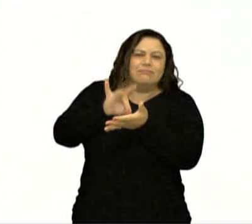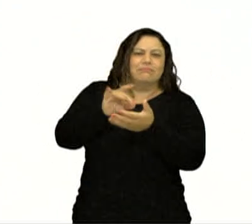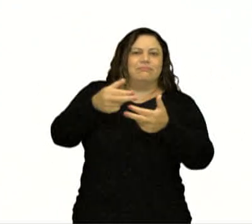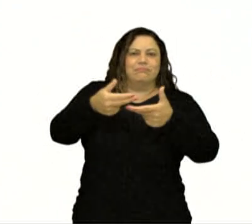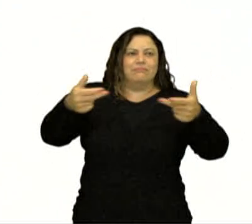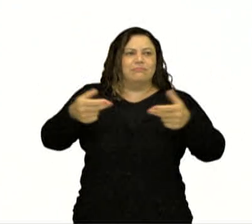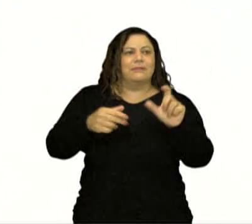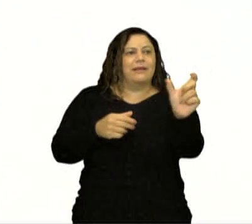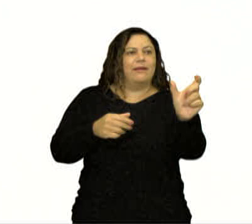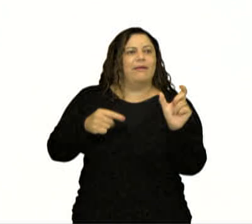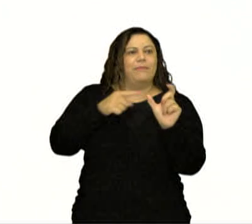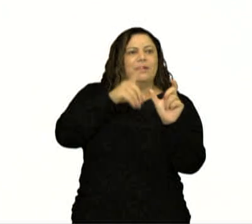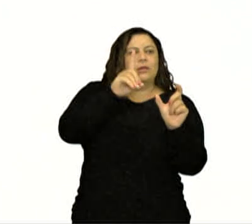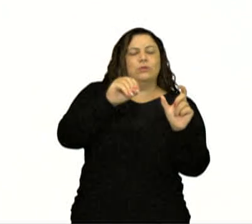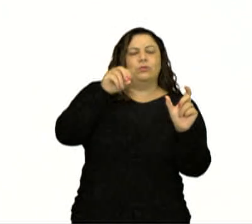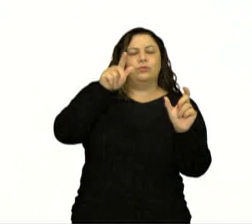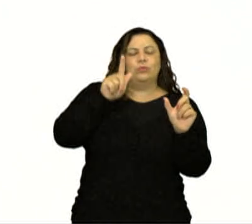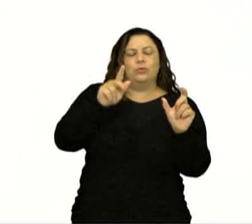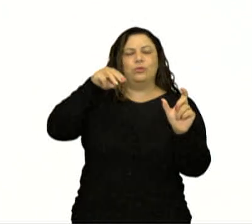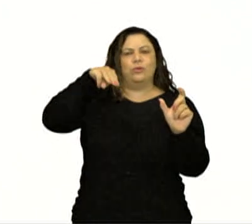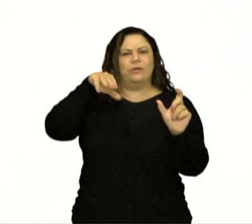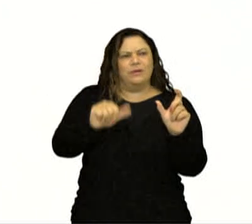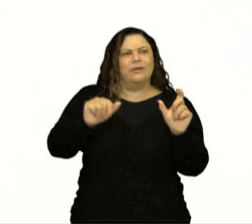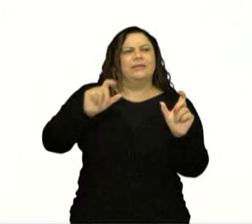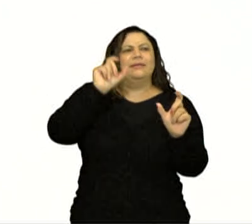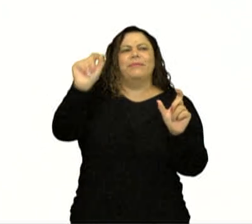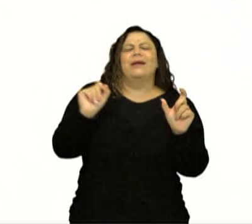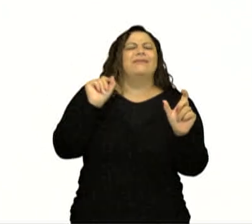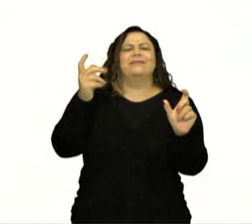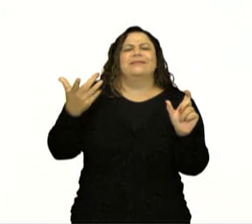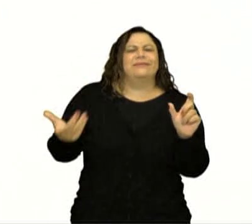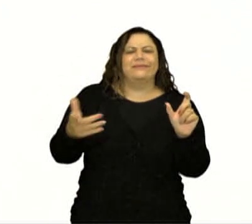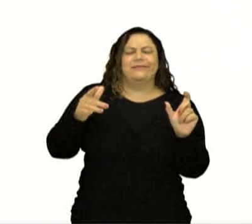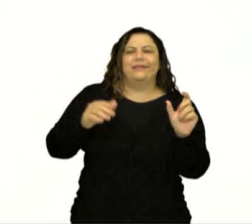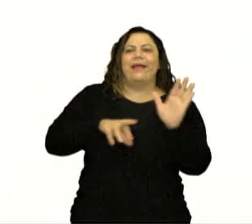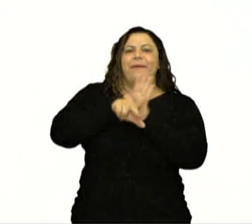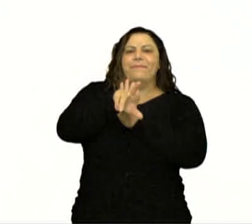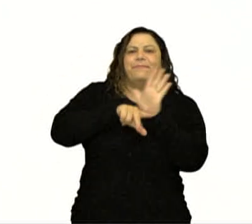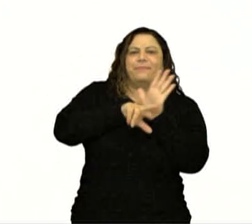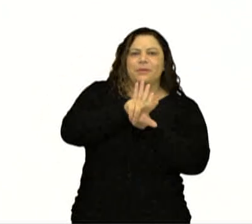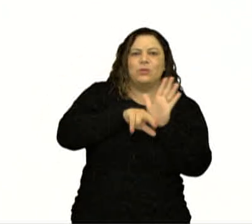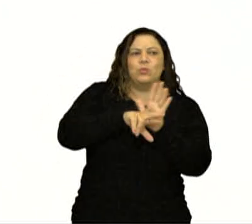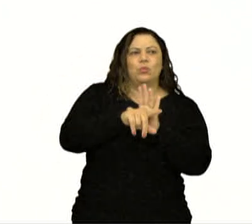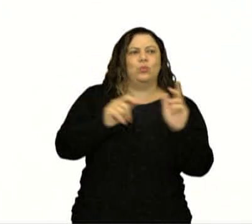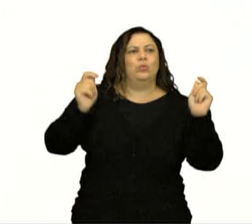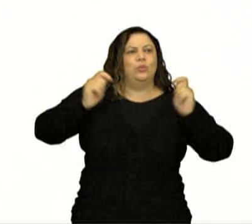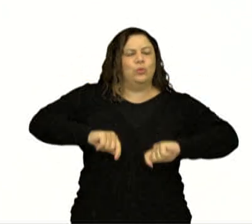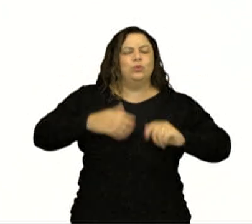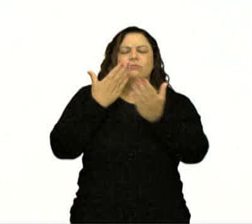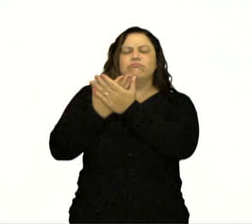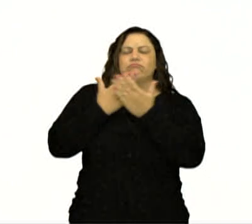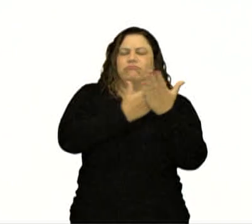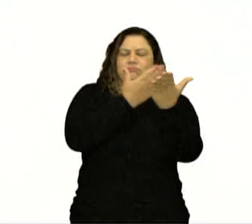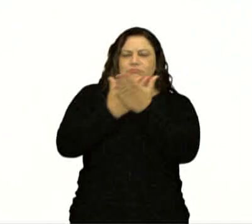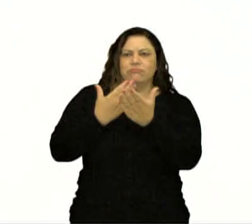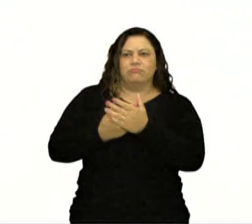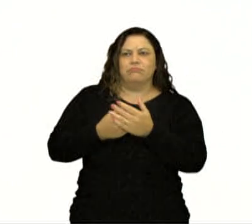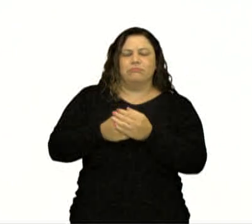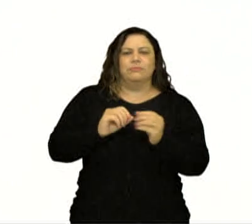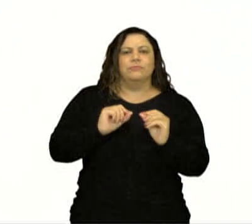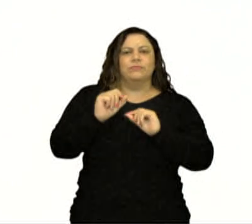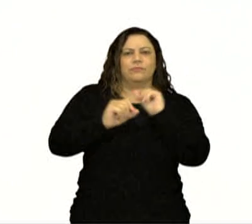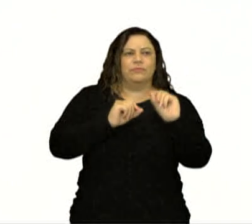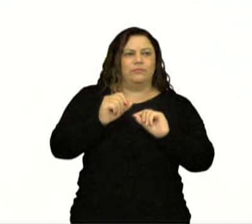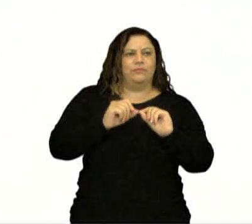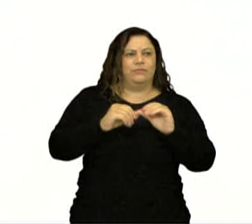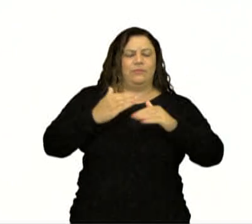a palavra, o dogma central da biologia, o termo dogma central da biologia, ele diz tudo, né? Ele consiste